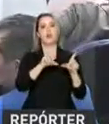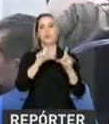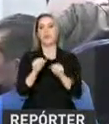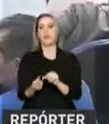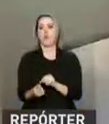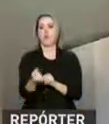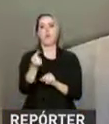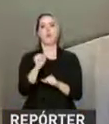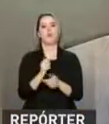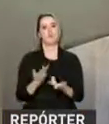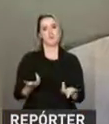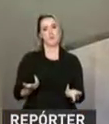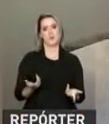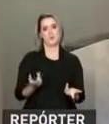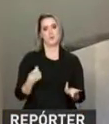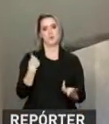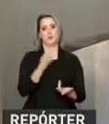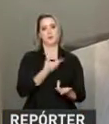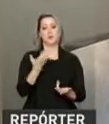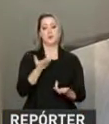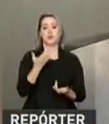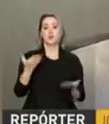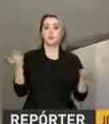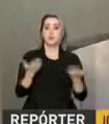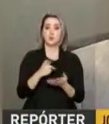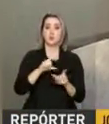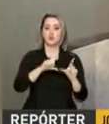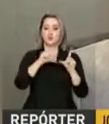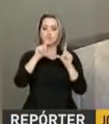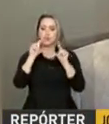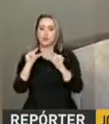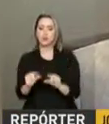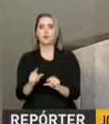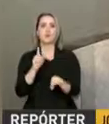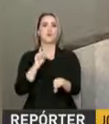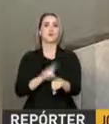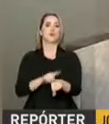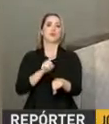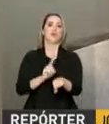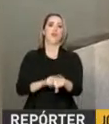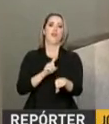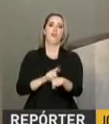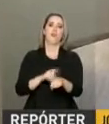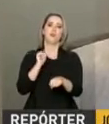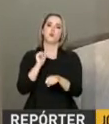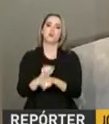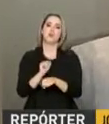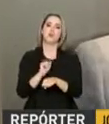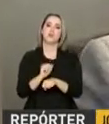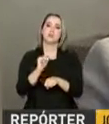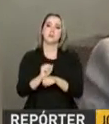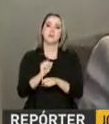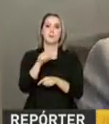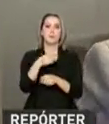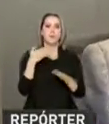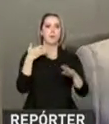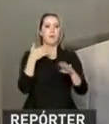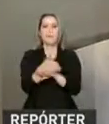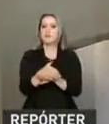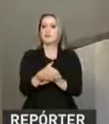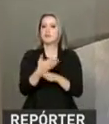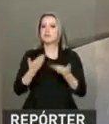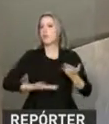custo operacional. O que interessa diretamente para o cidadão? Diminuição do tempo de espera. Primeiro, para acessar o